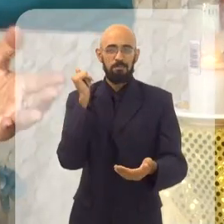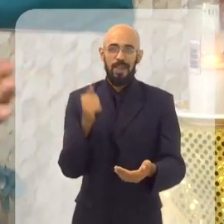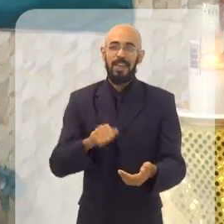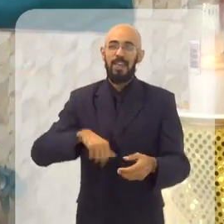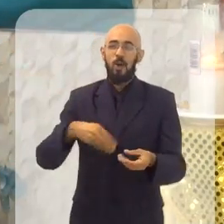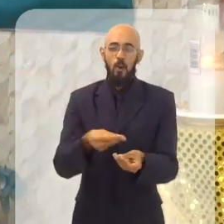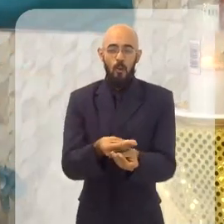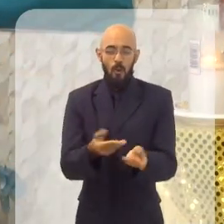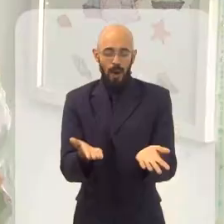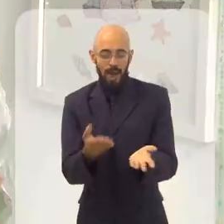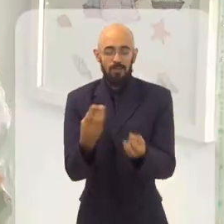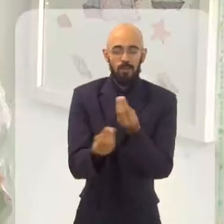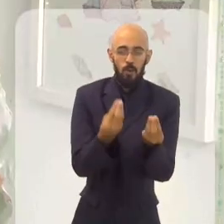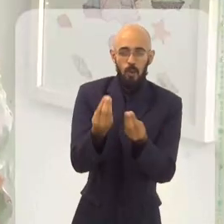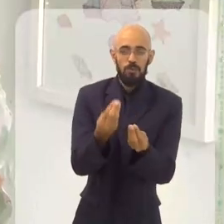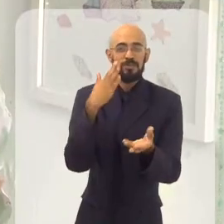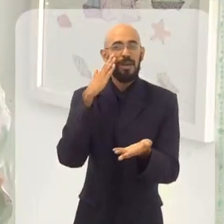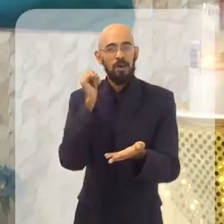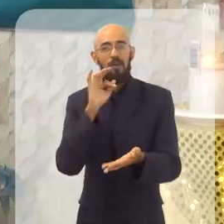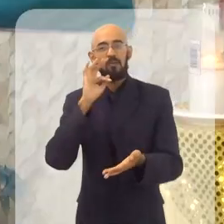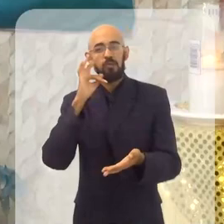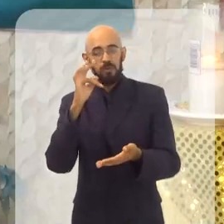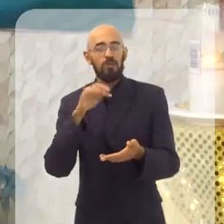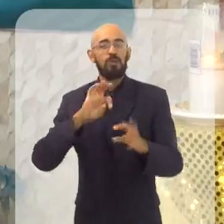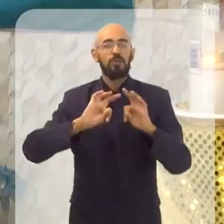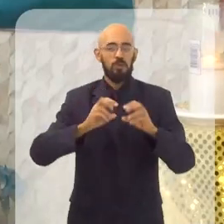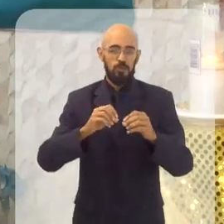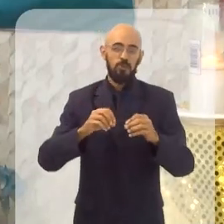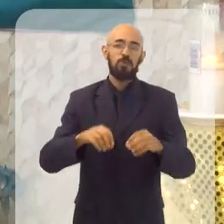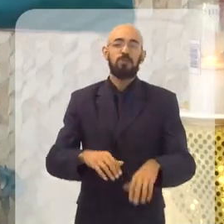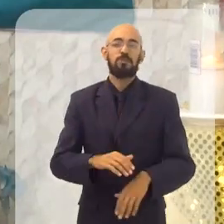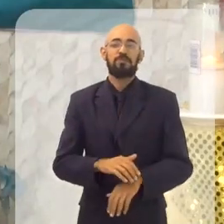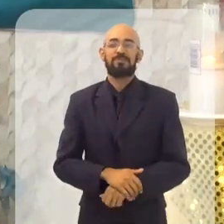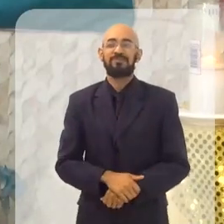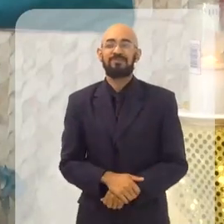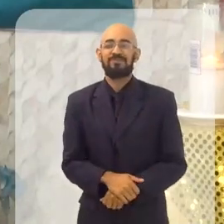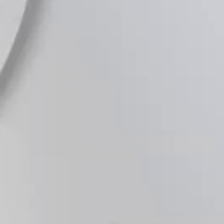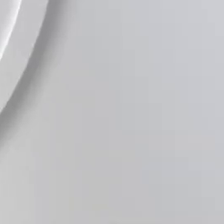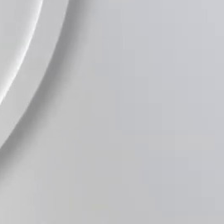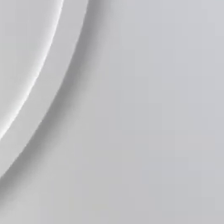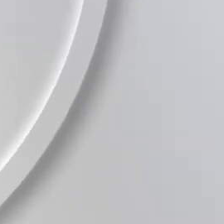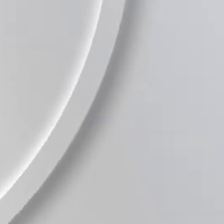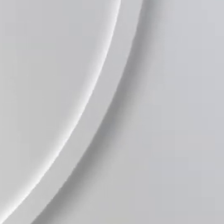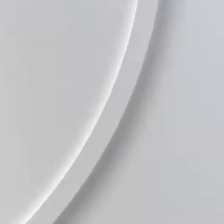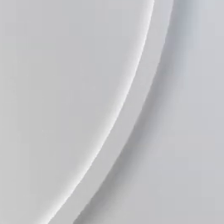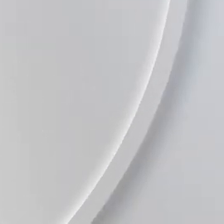oráculos... como é a previsão e tudo mais. Daqui a pouco a gente volta.